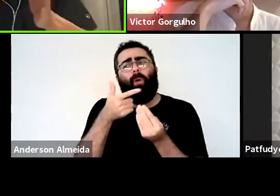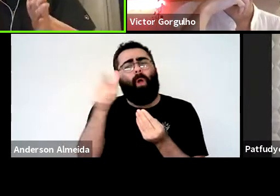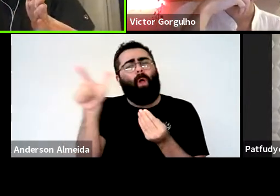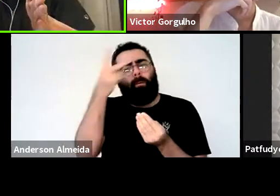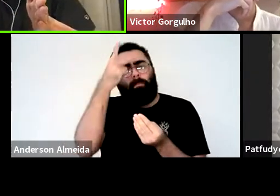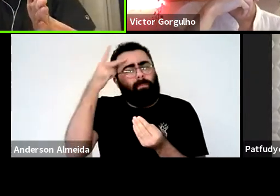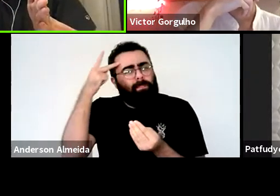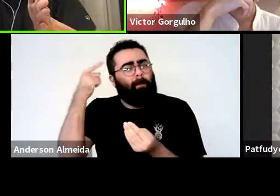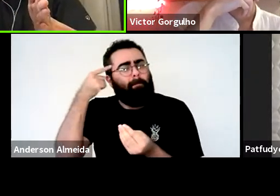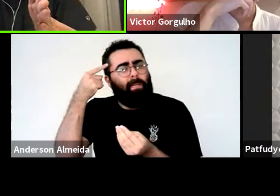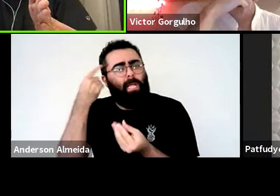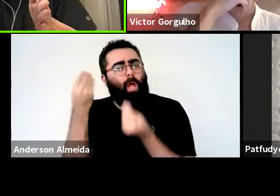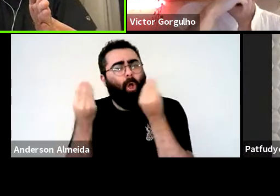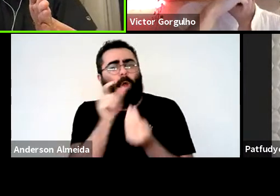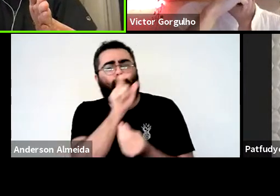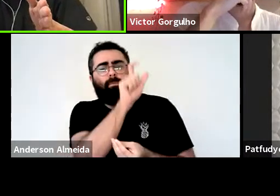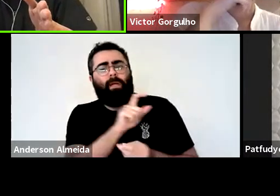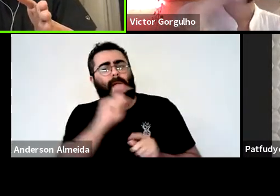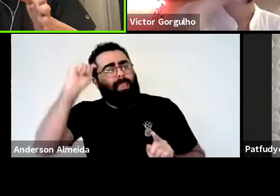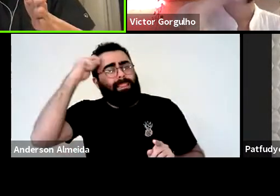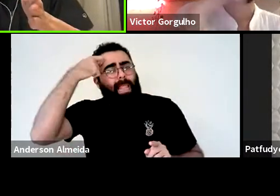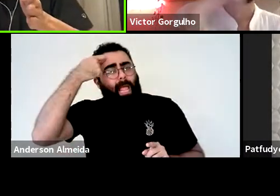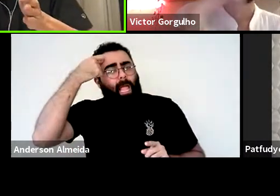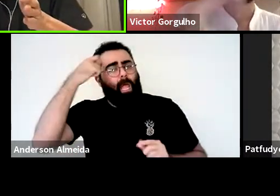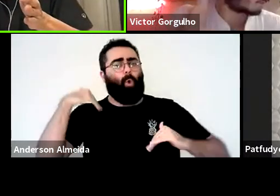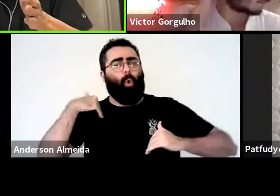de possibilidade